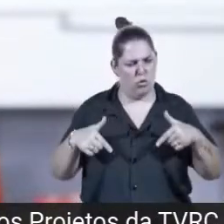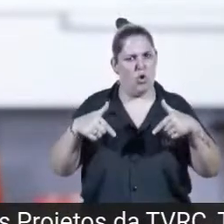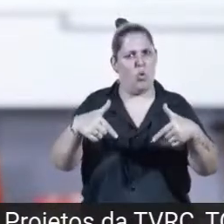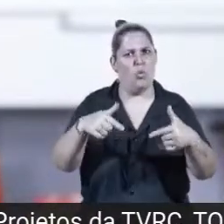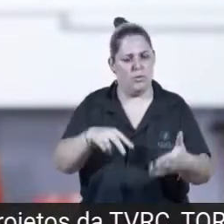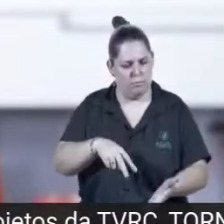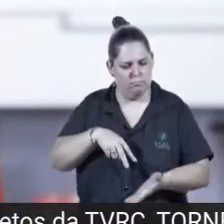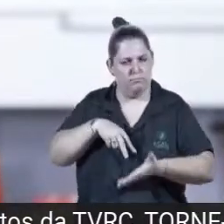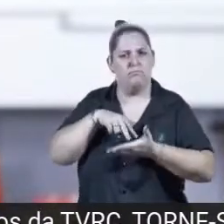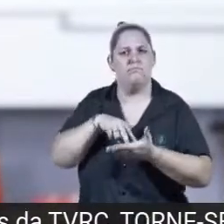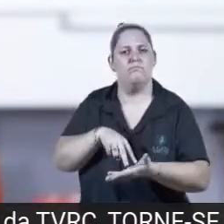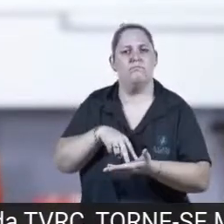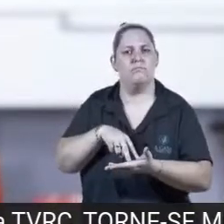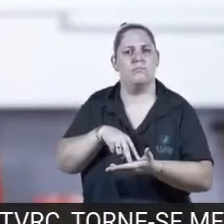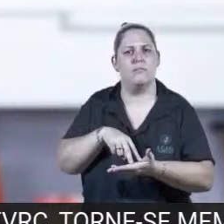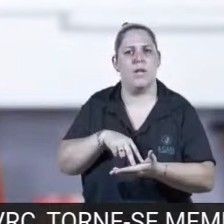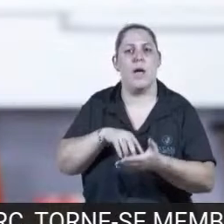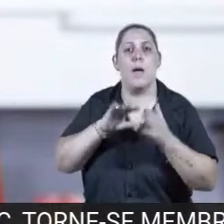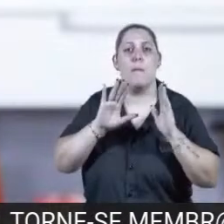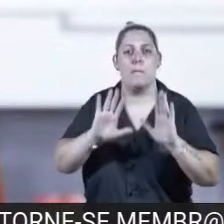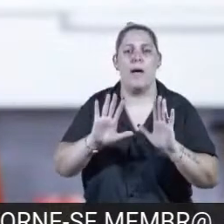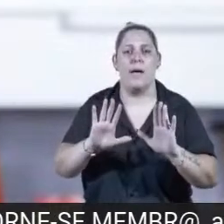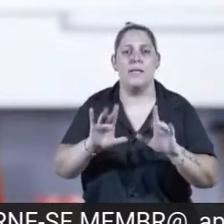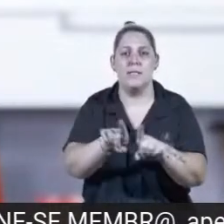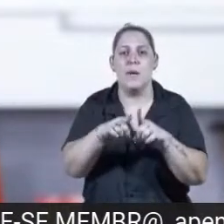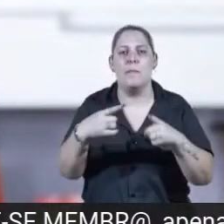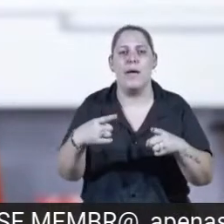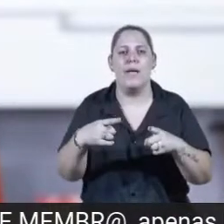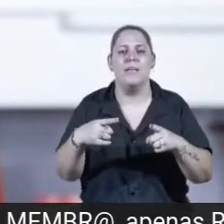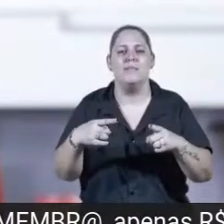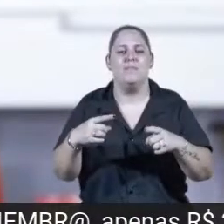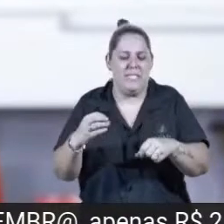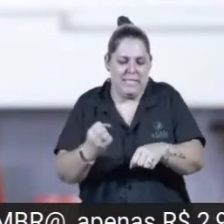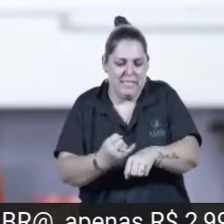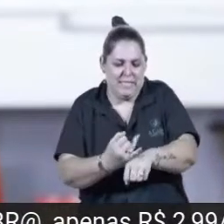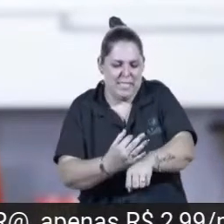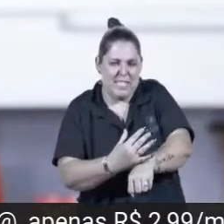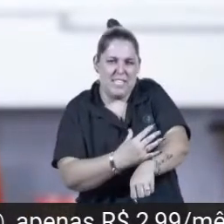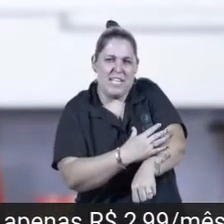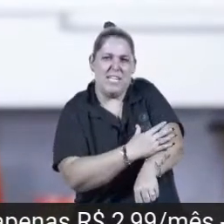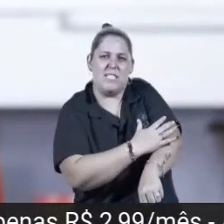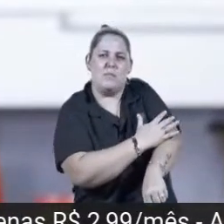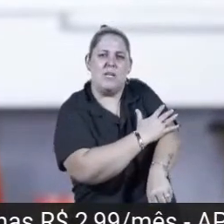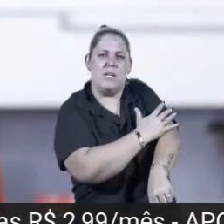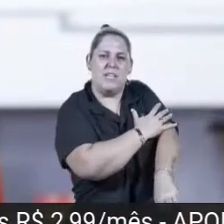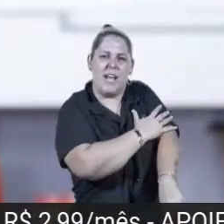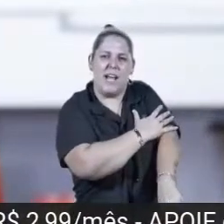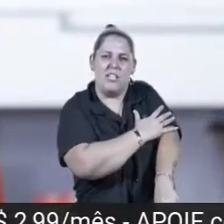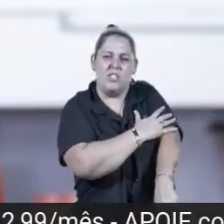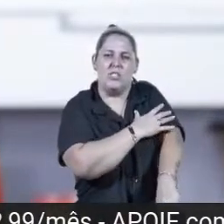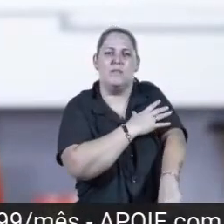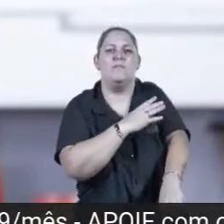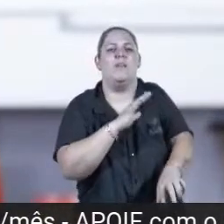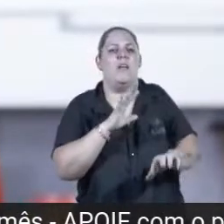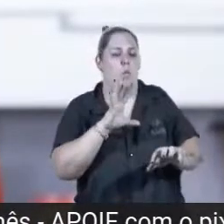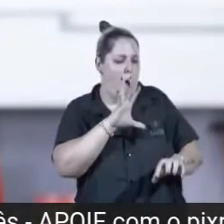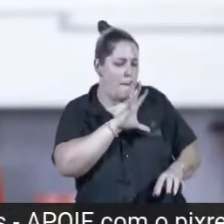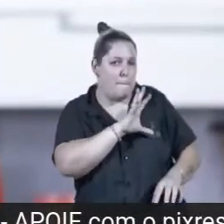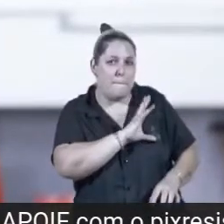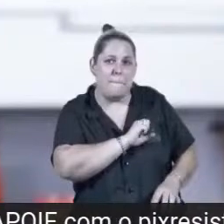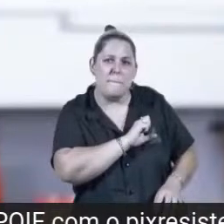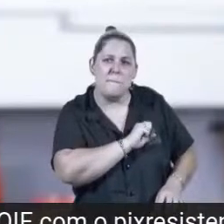sua firmeza, mas ao mesmo tempo a sua sensibilidade, a sua capacidade de ter solidariedade, a